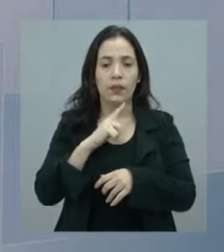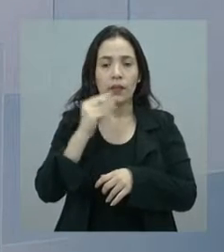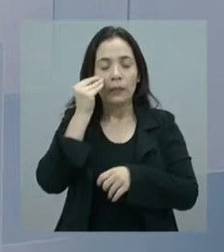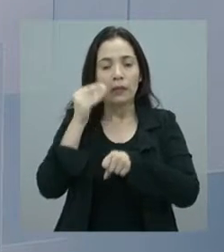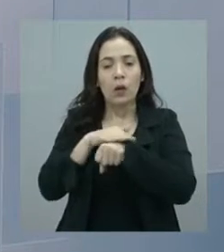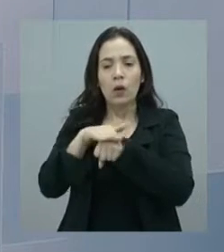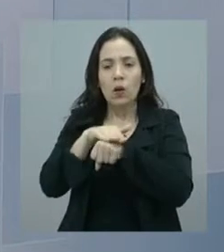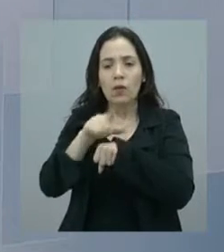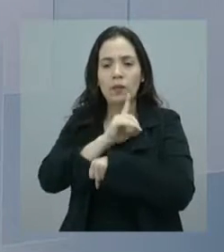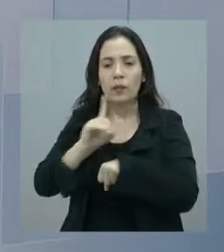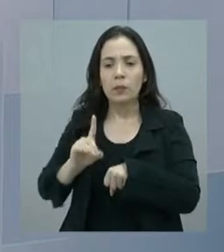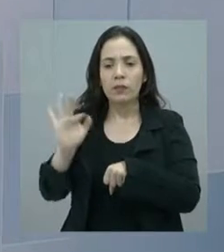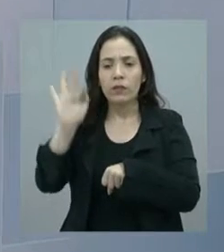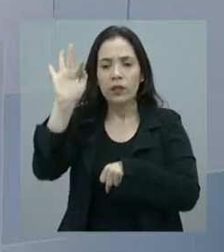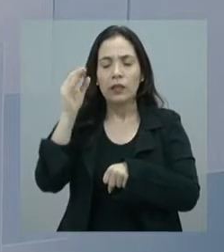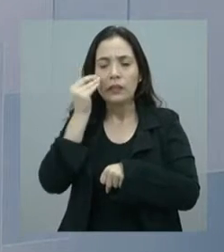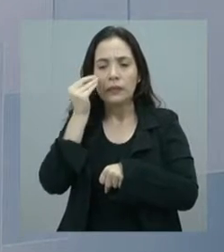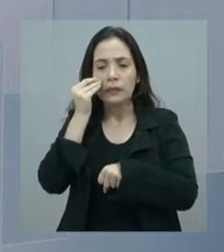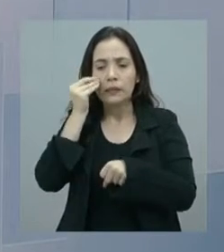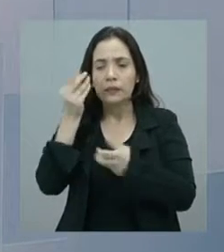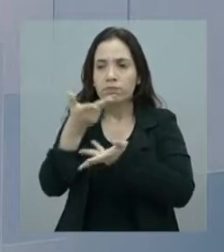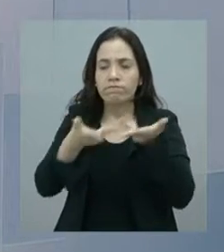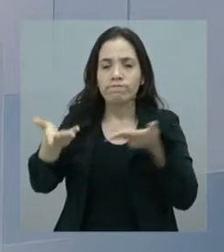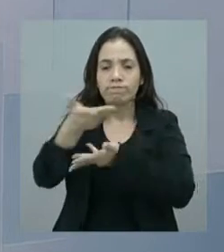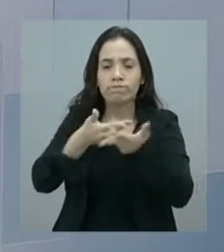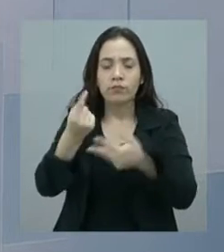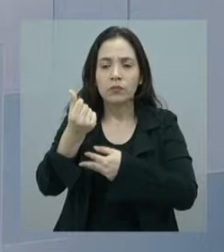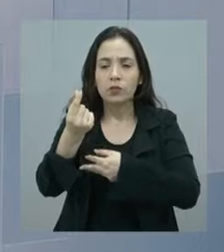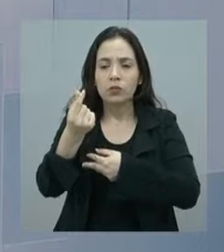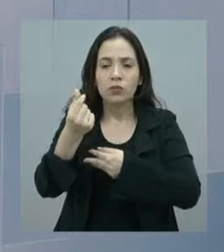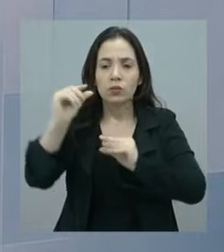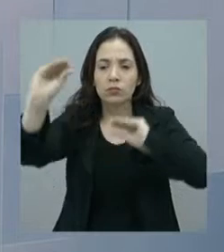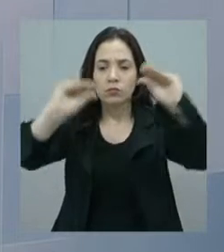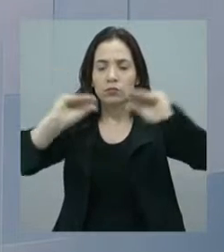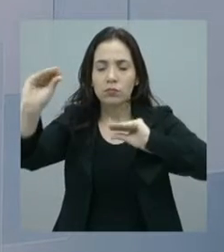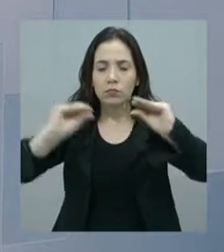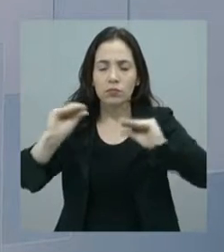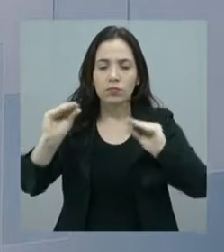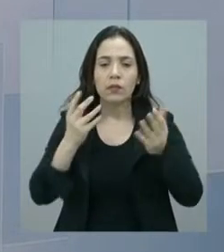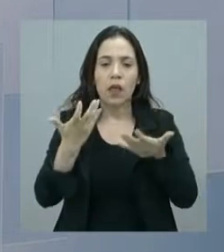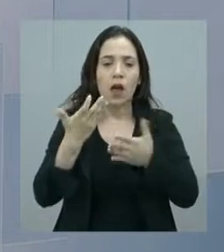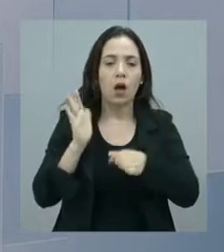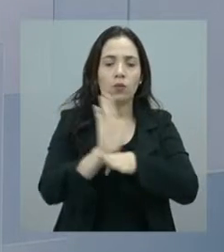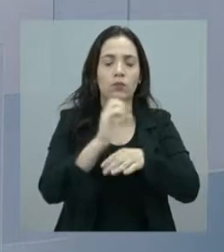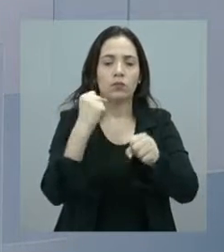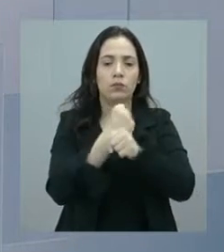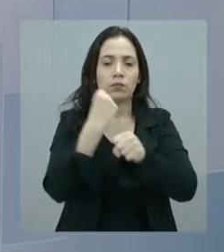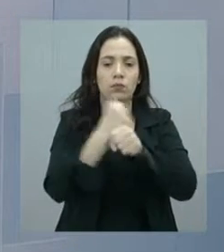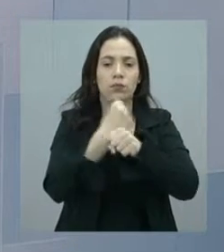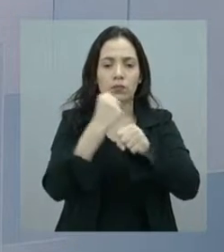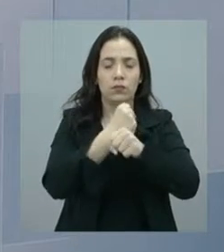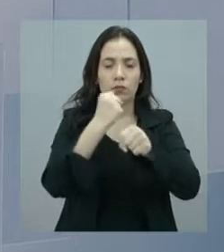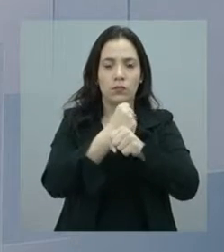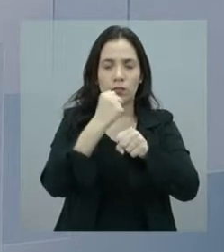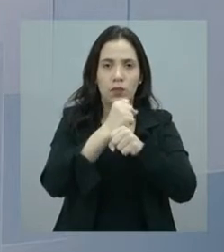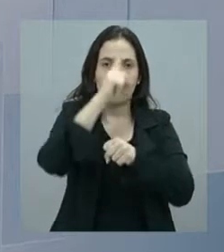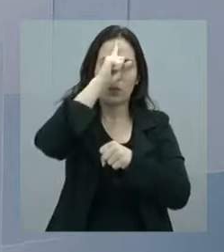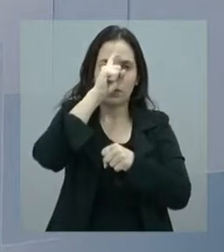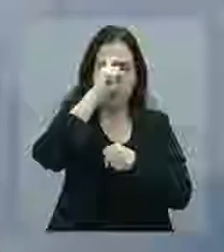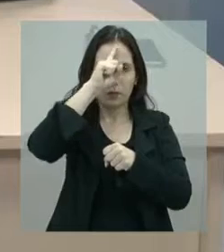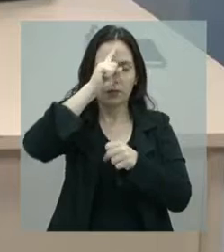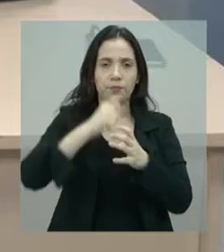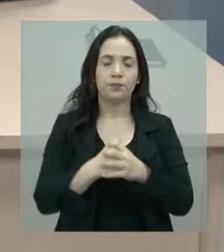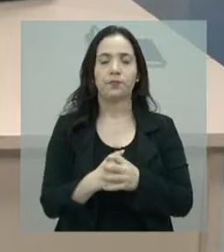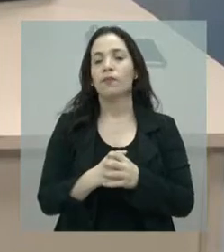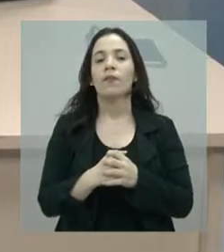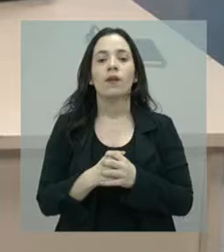federal pedindo que das emendas de bancada, a metade venha para poder construir o hospital nosso da Oeste, né? Eu não sei se o